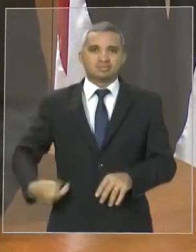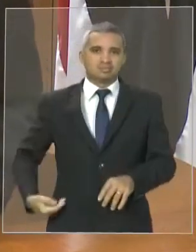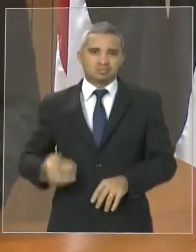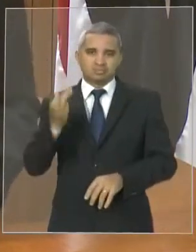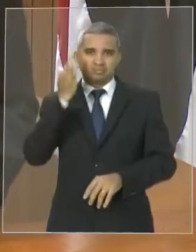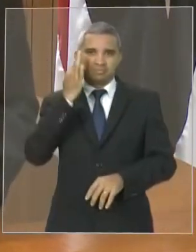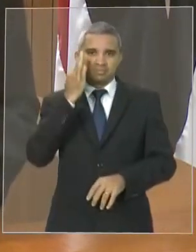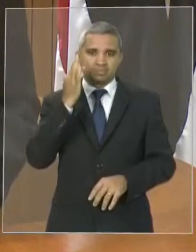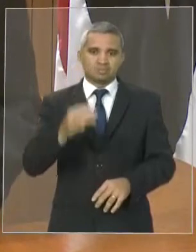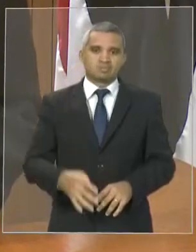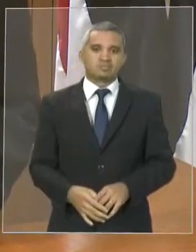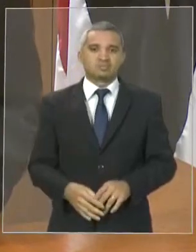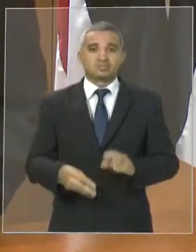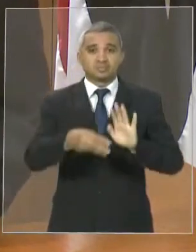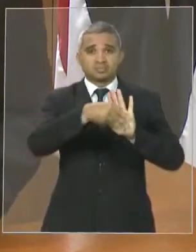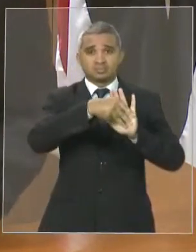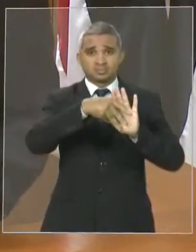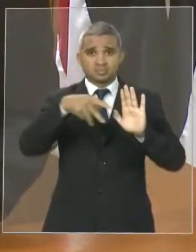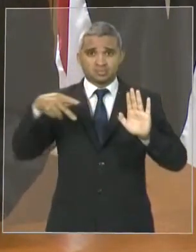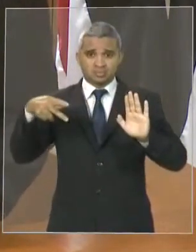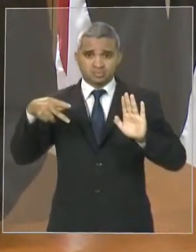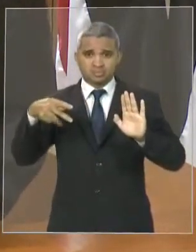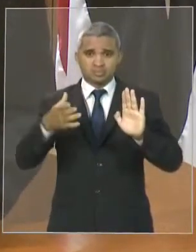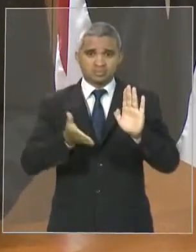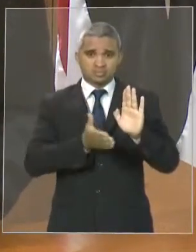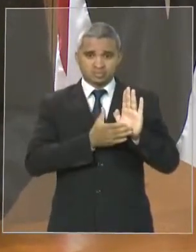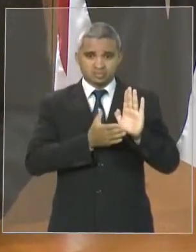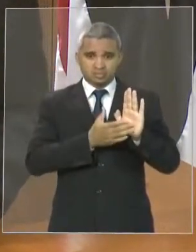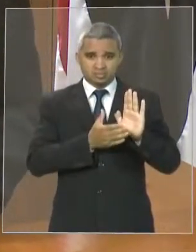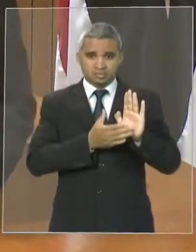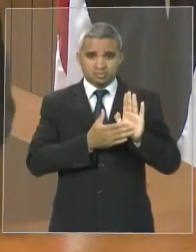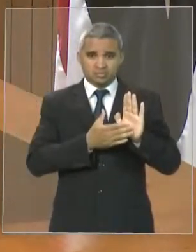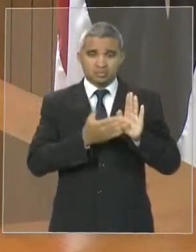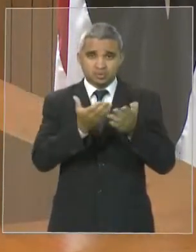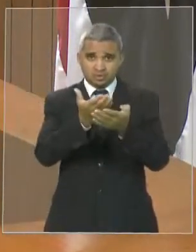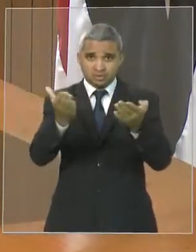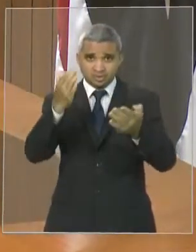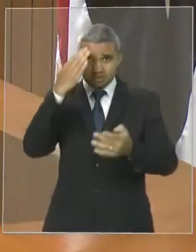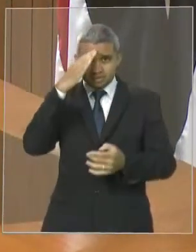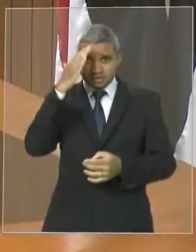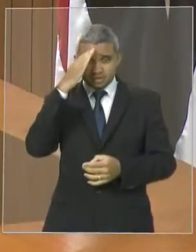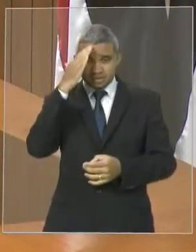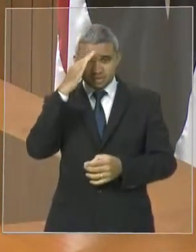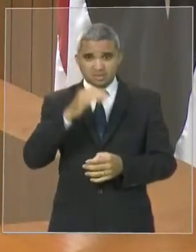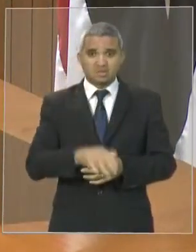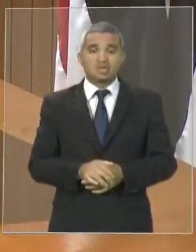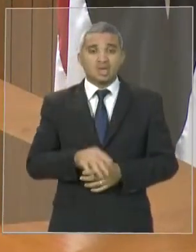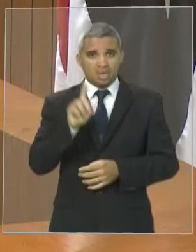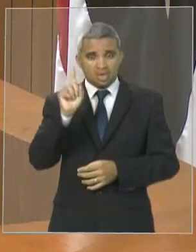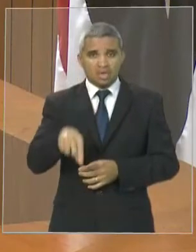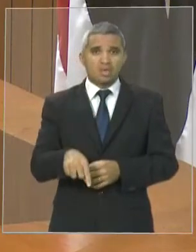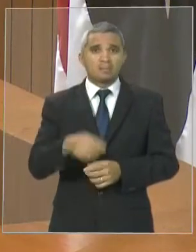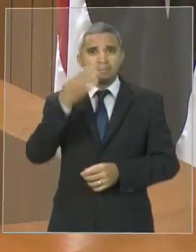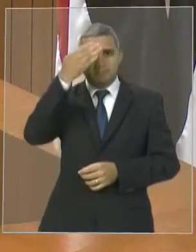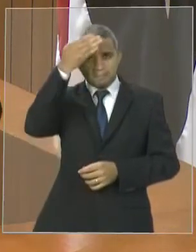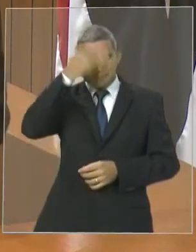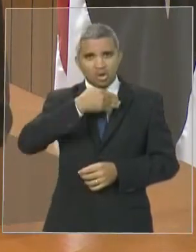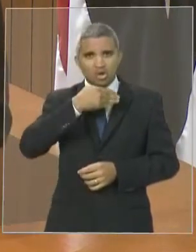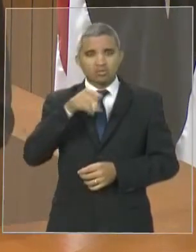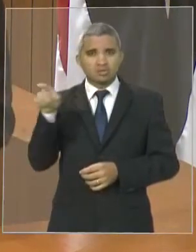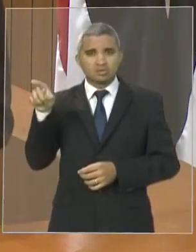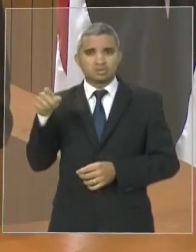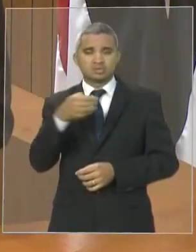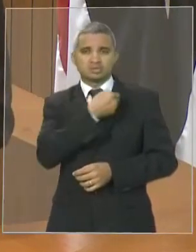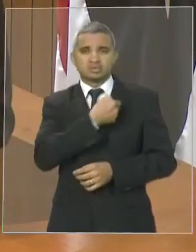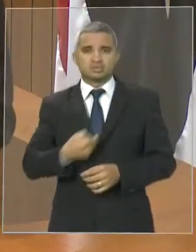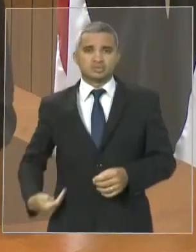essa medida provisória nada mais é, senhores e senhoras deputados, que o atestado de incompetência